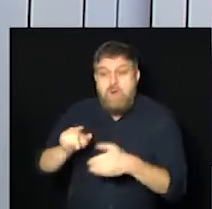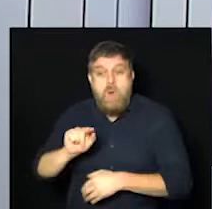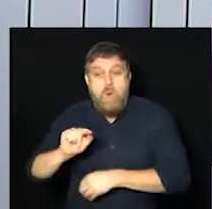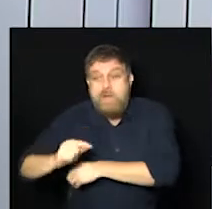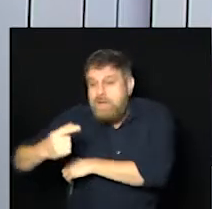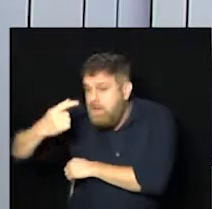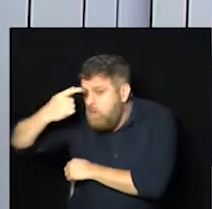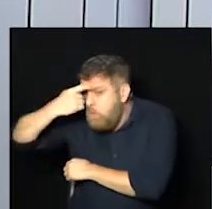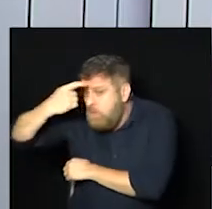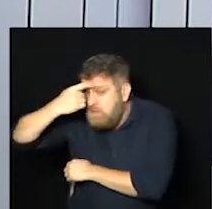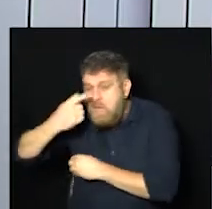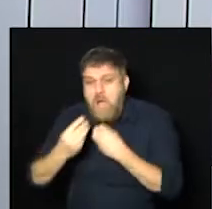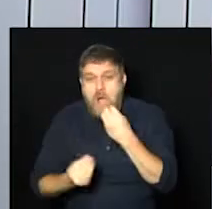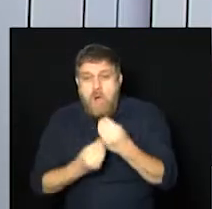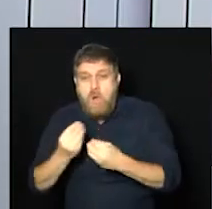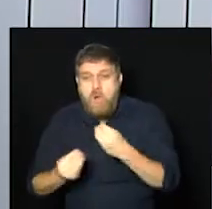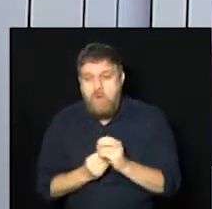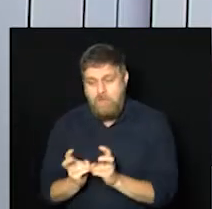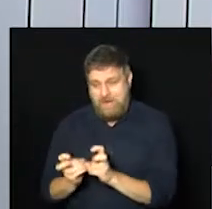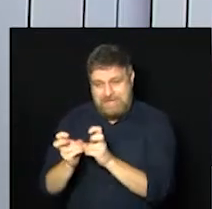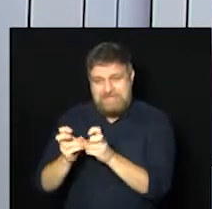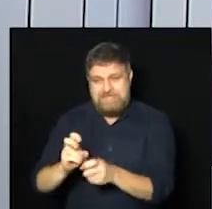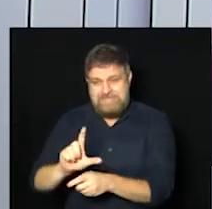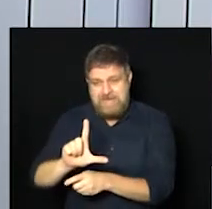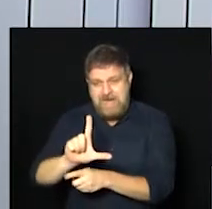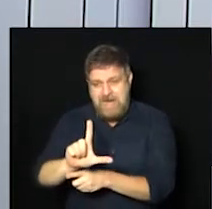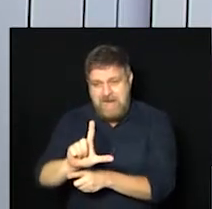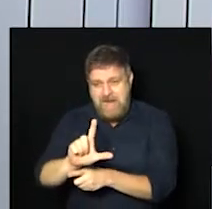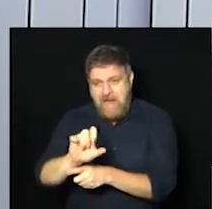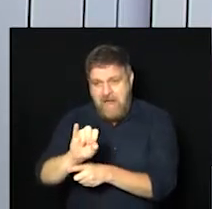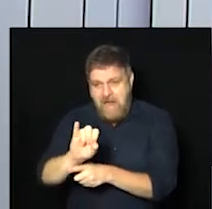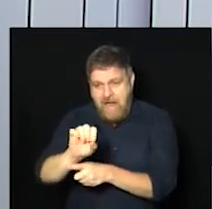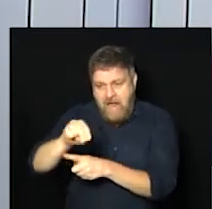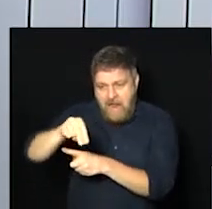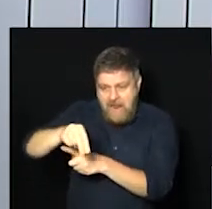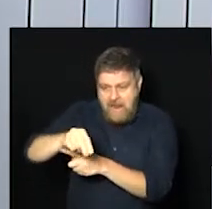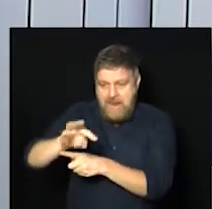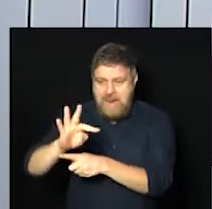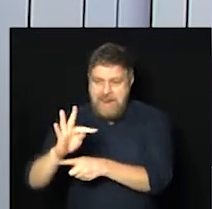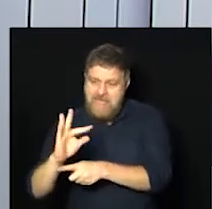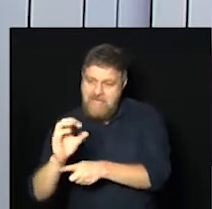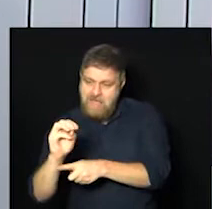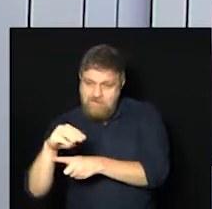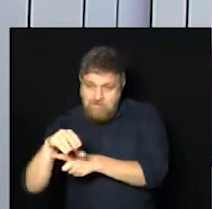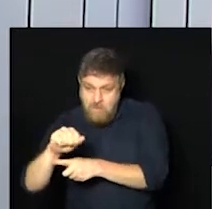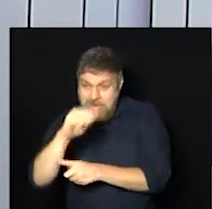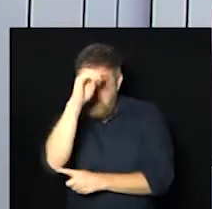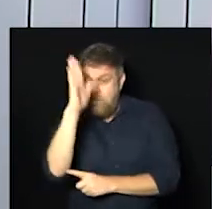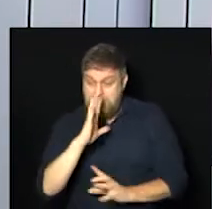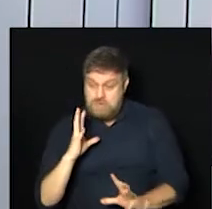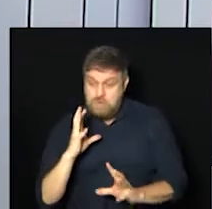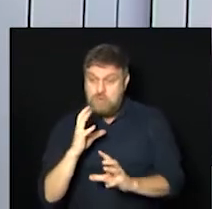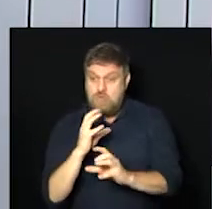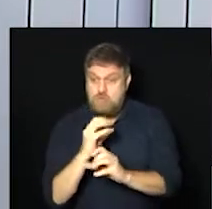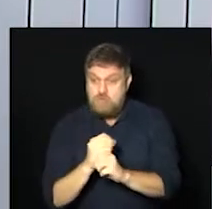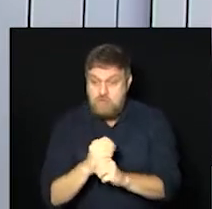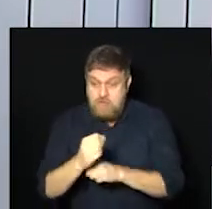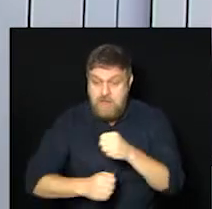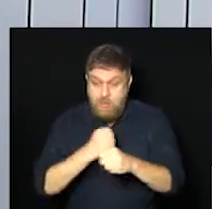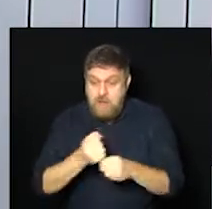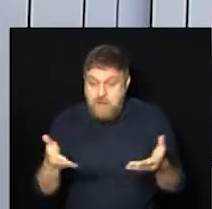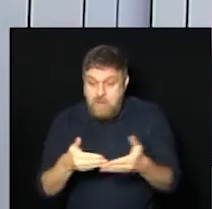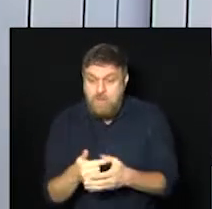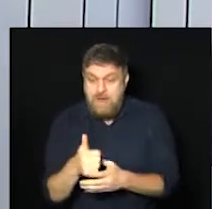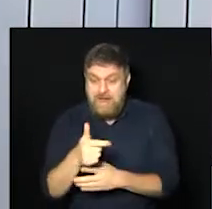conscientização e no combate aos linfomas. No Brasil, este ano, a previsão é de 12 mil novos casos. O